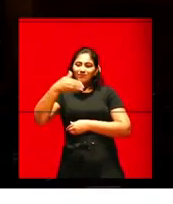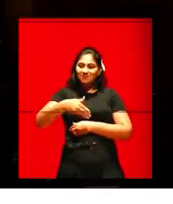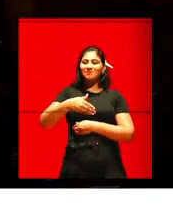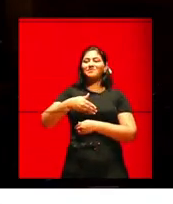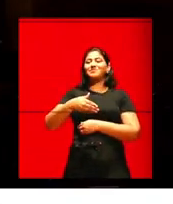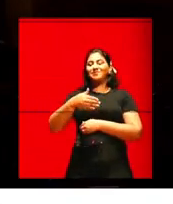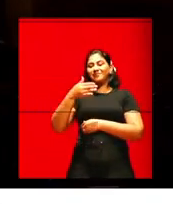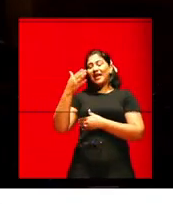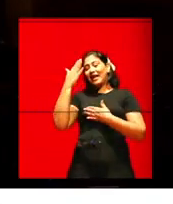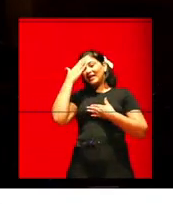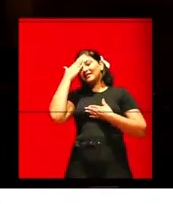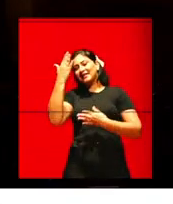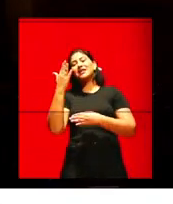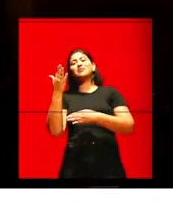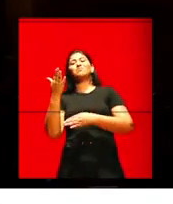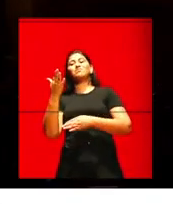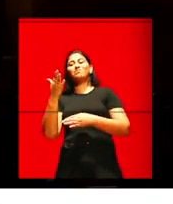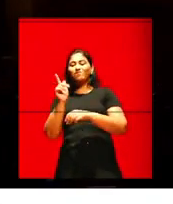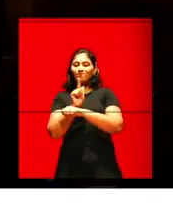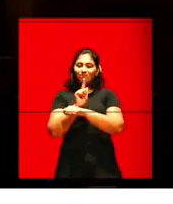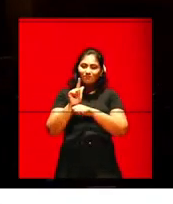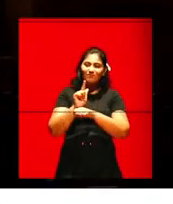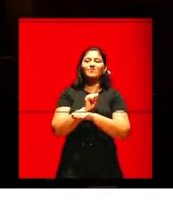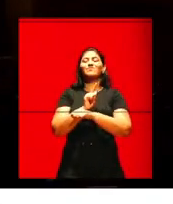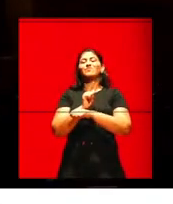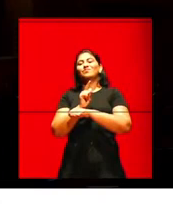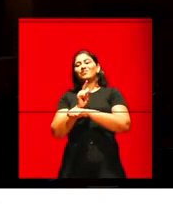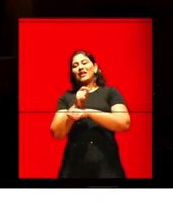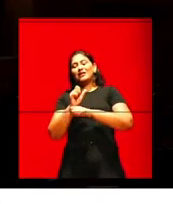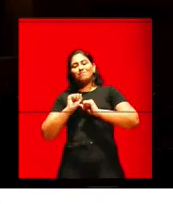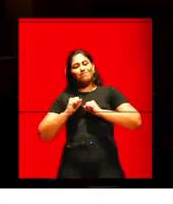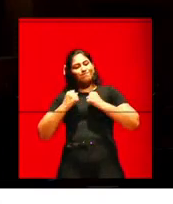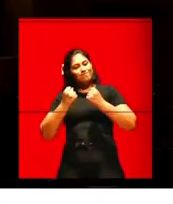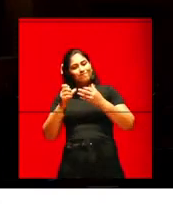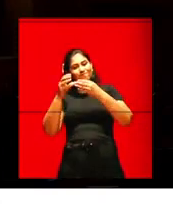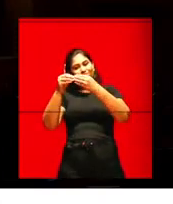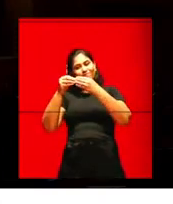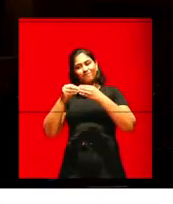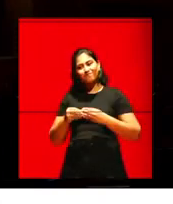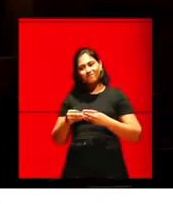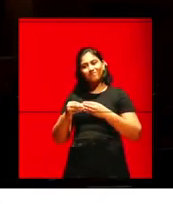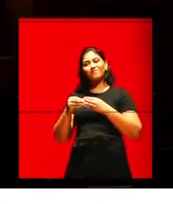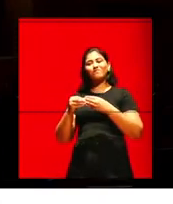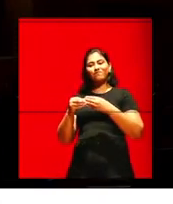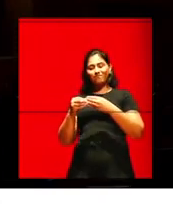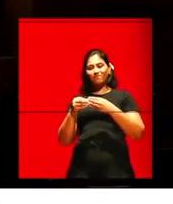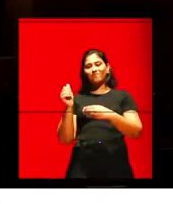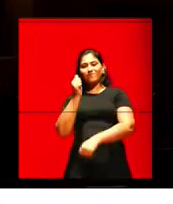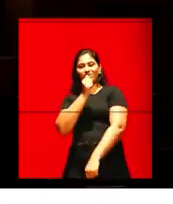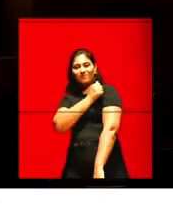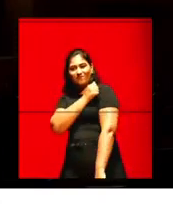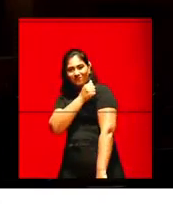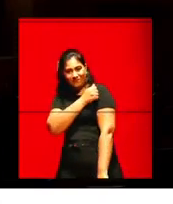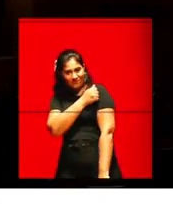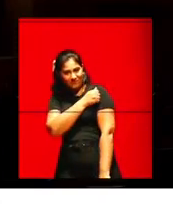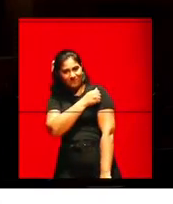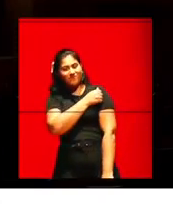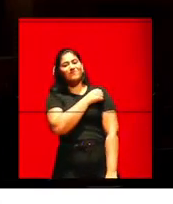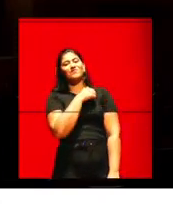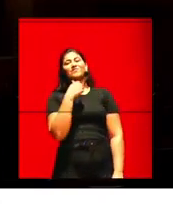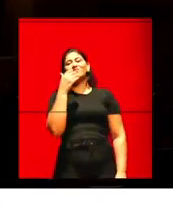agradecer aos gestores pelo empenho, né, de ter trazido vocês aqui. E